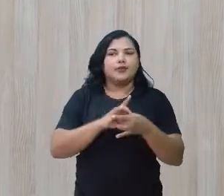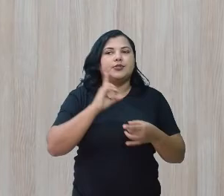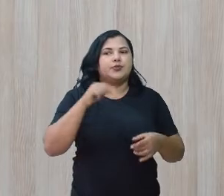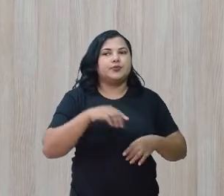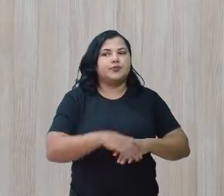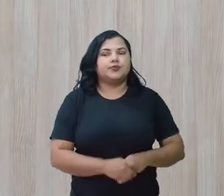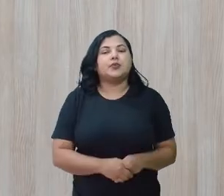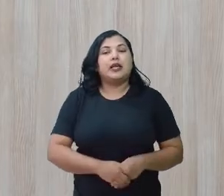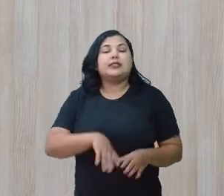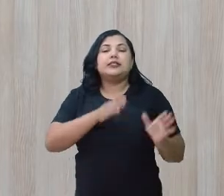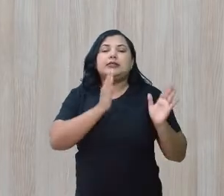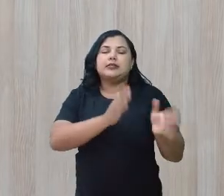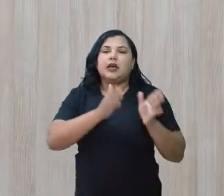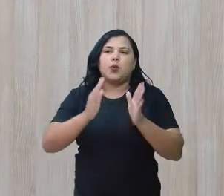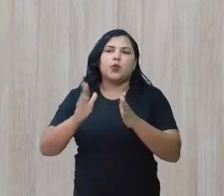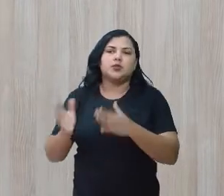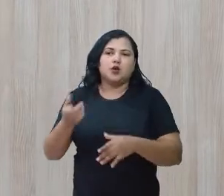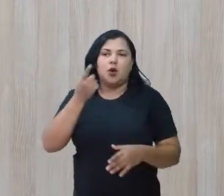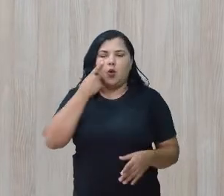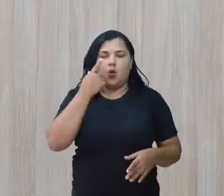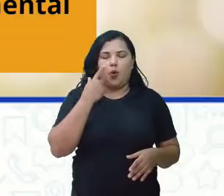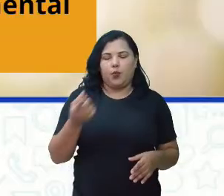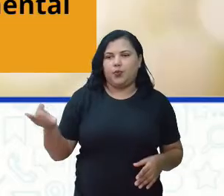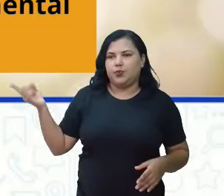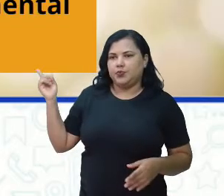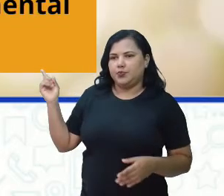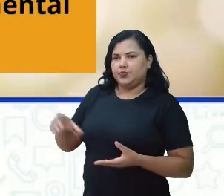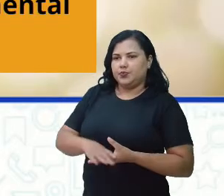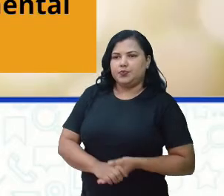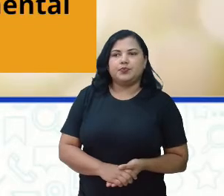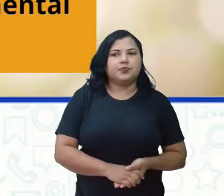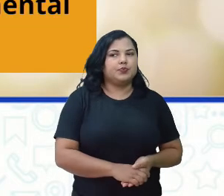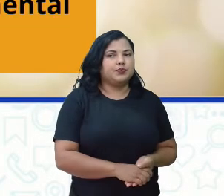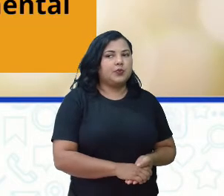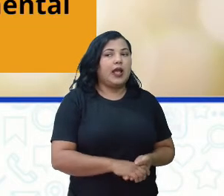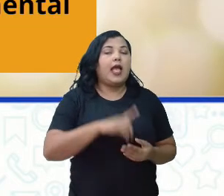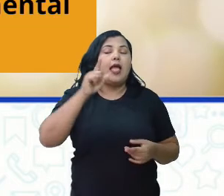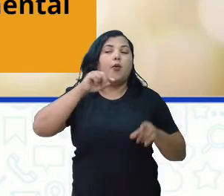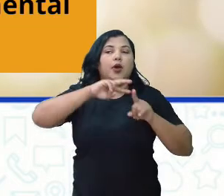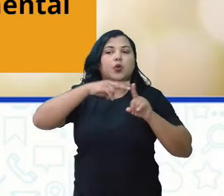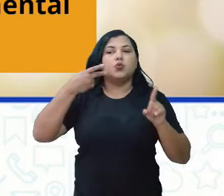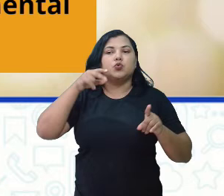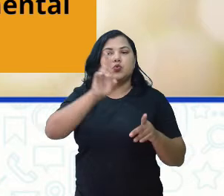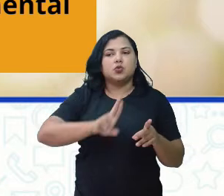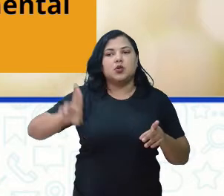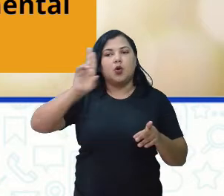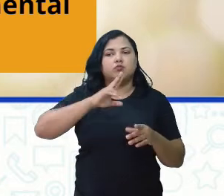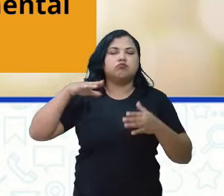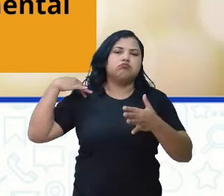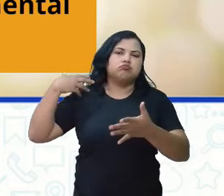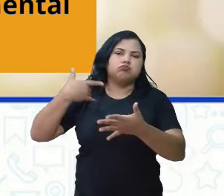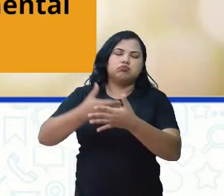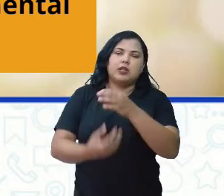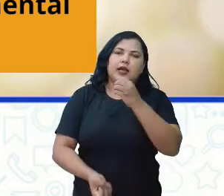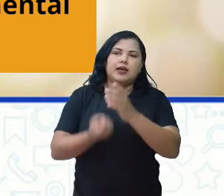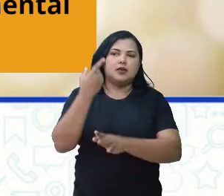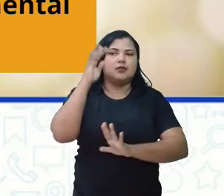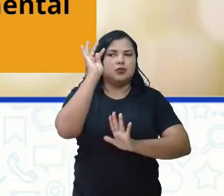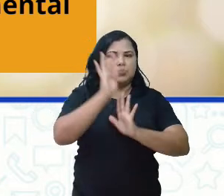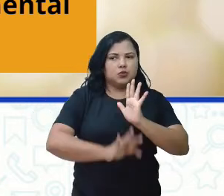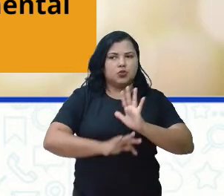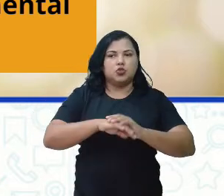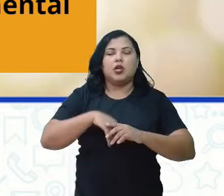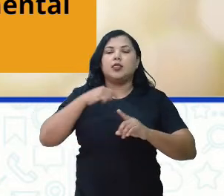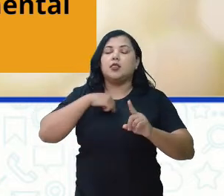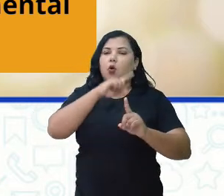é a coesão sequencial. Vamos conhecer? A coesão sequencial é um recurso utilizado ao longo da produção textual com